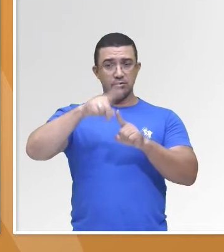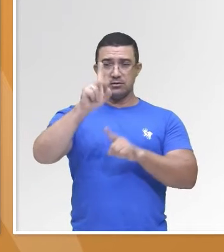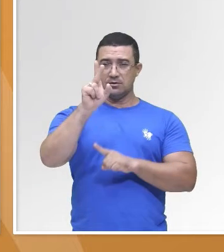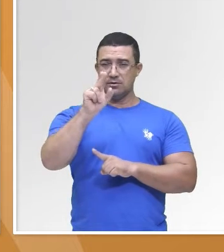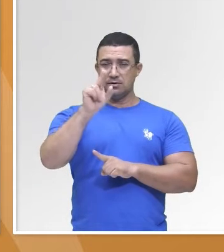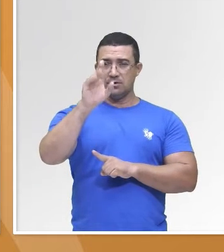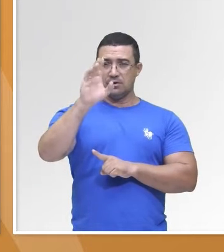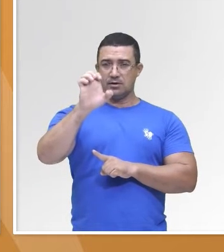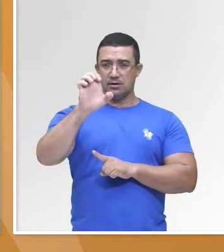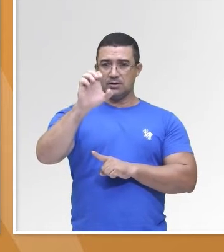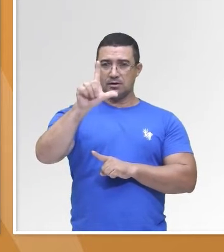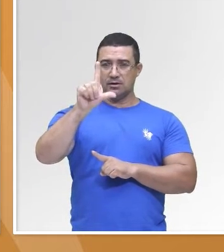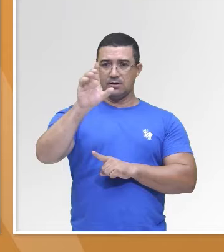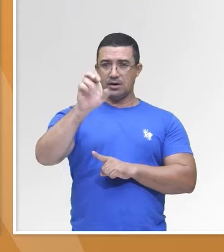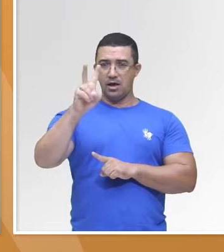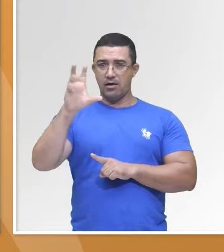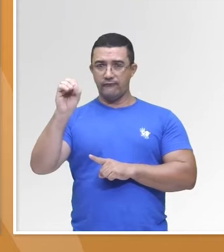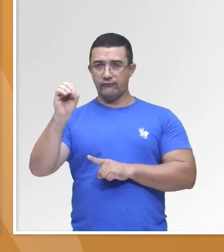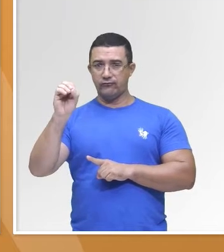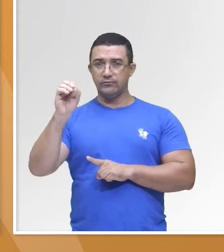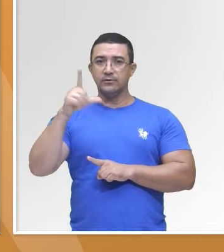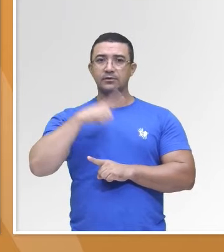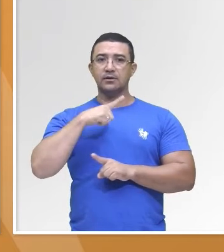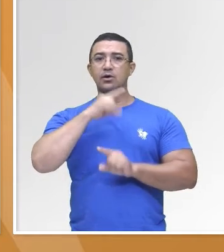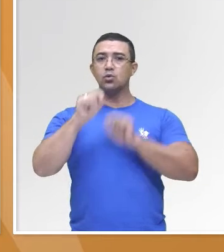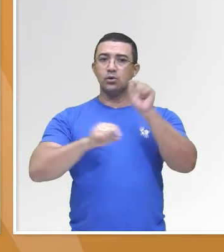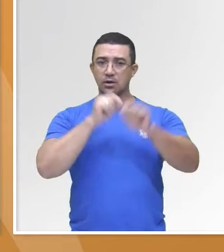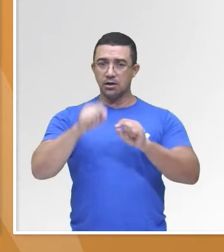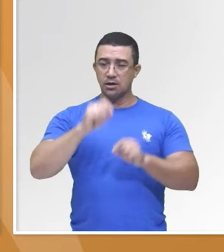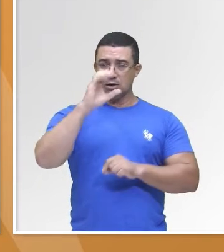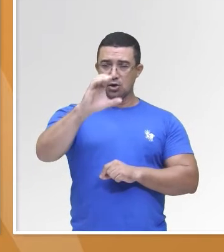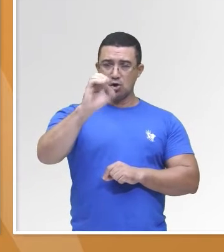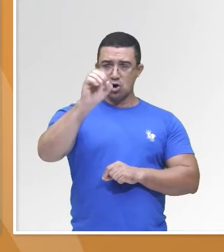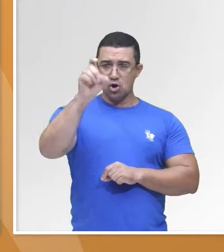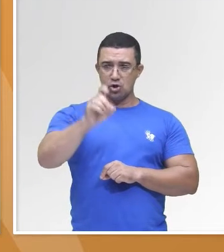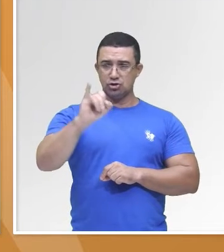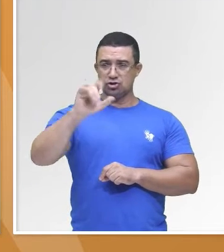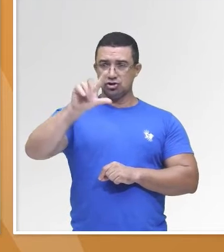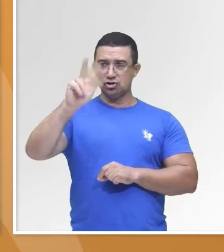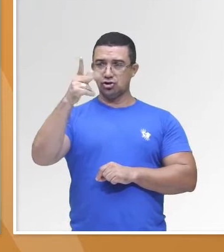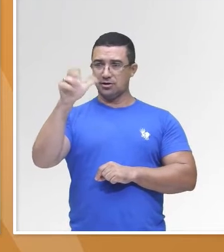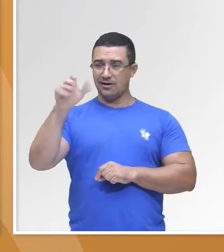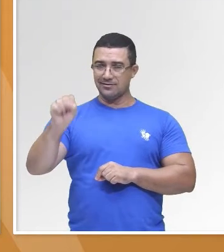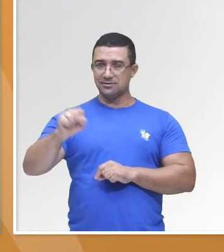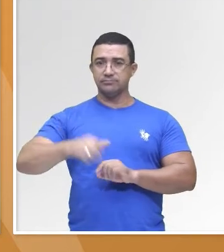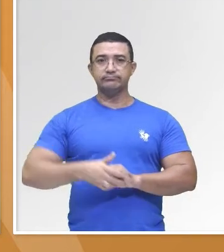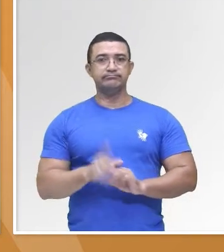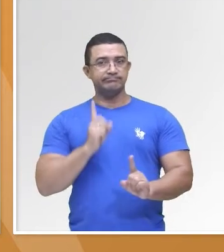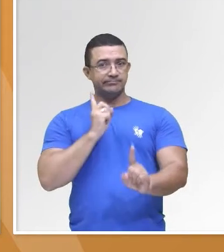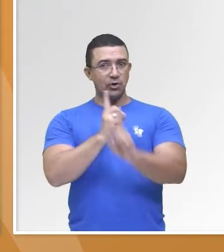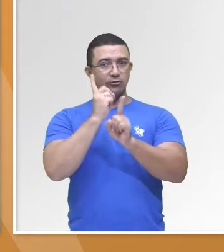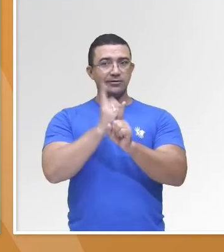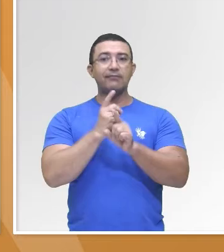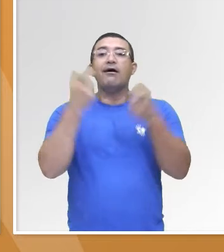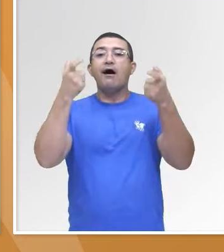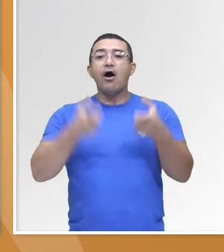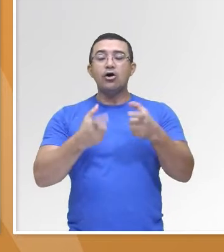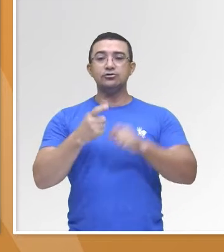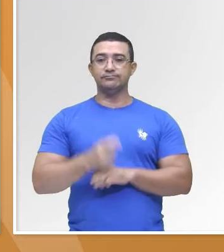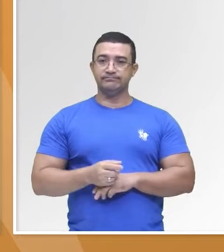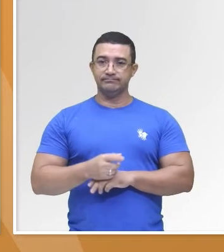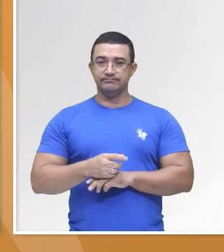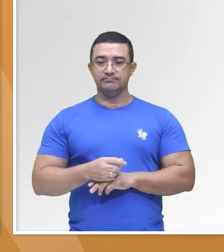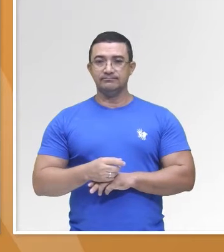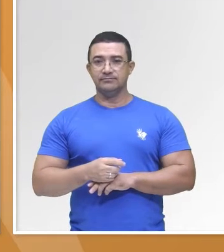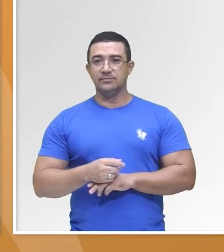verificar, as coxilhas, tá? Mais precisamente, encontradas no Rio Grande do Sul. Vocês